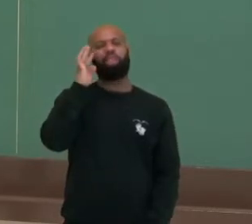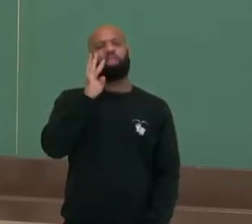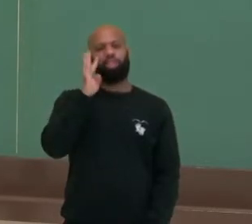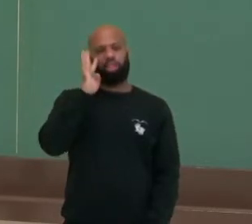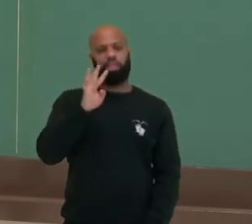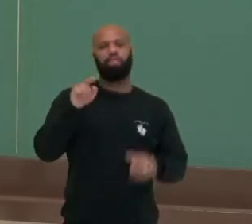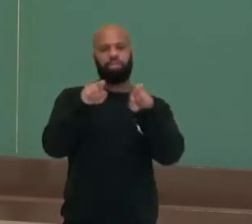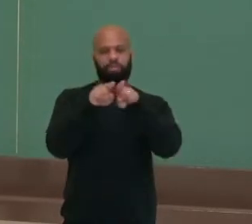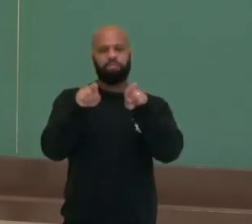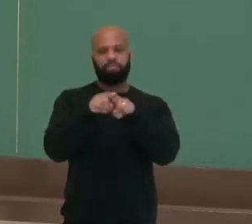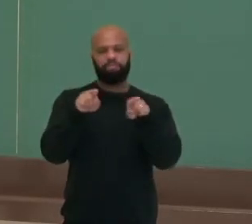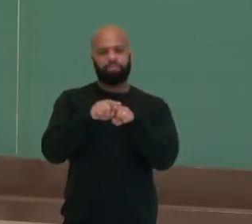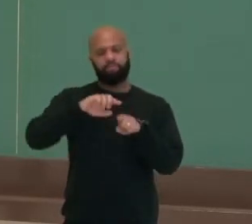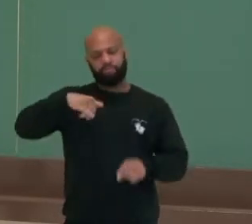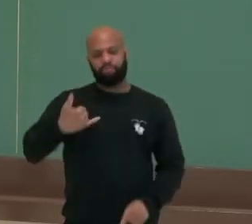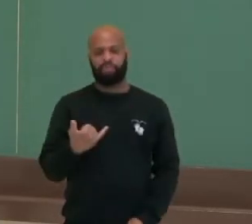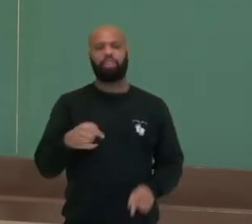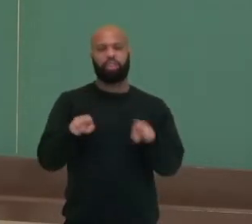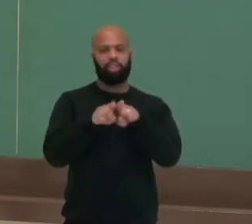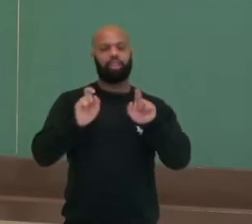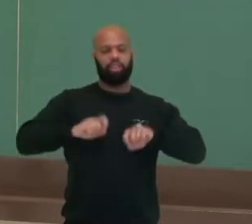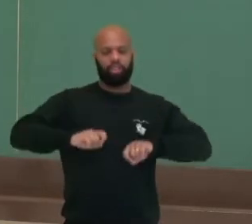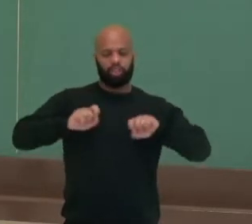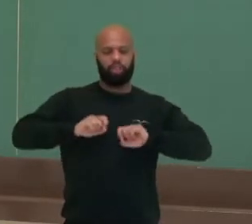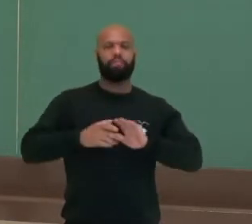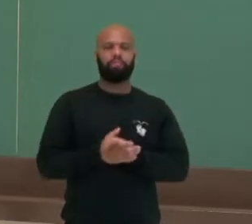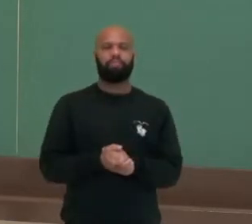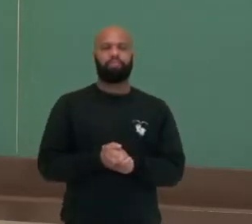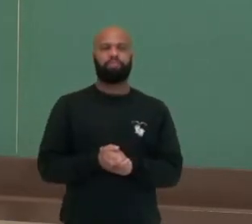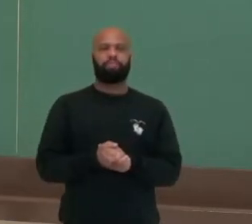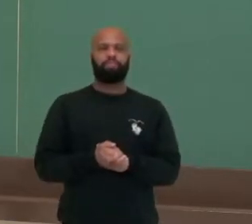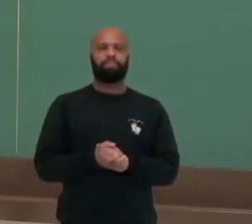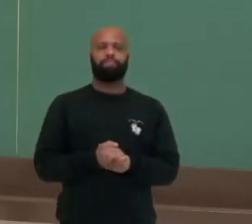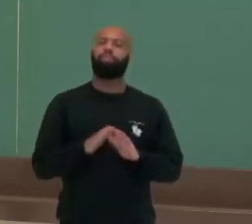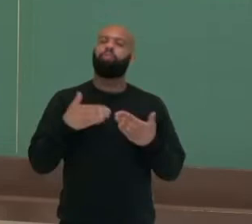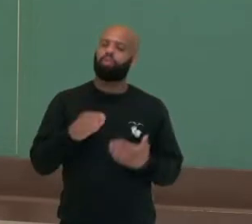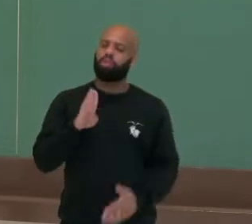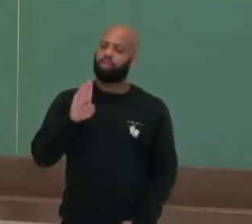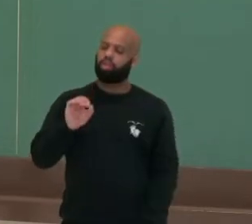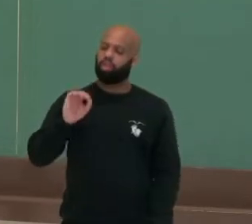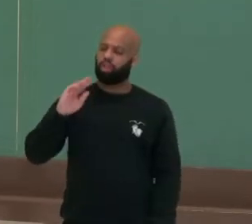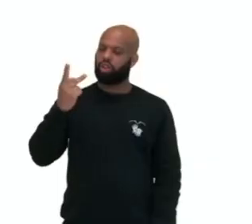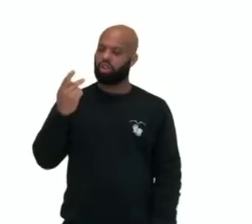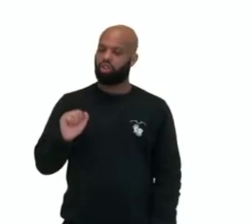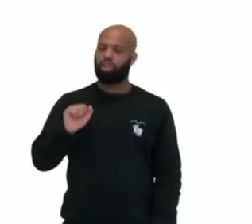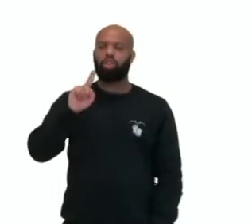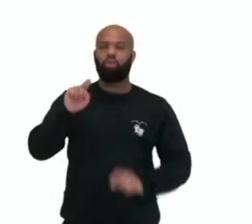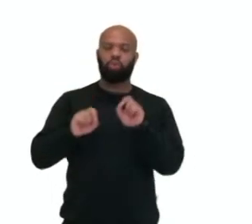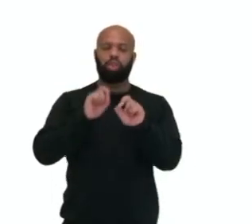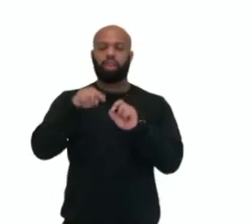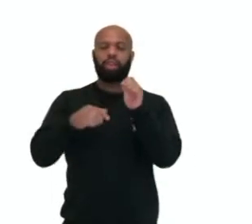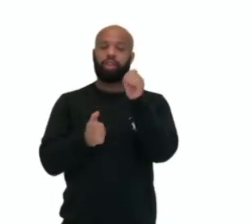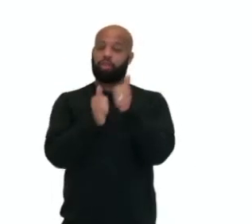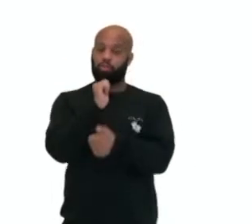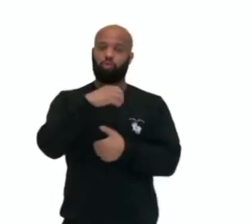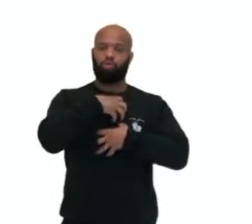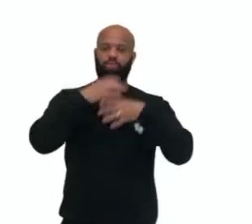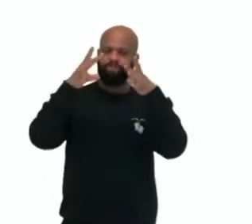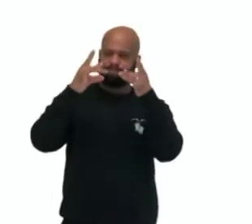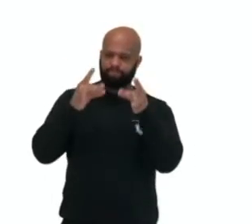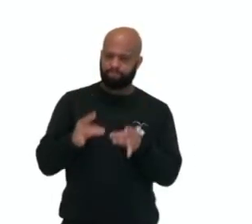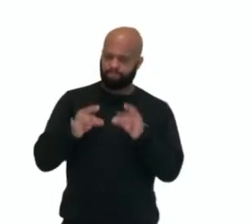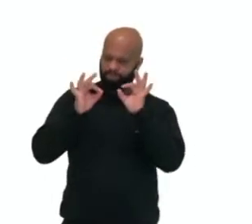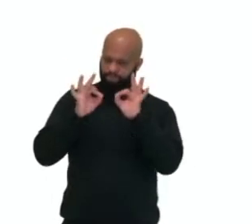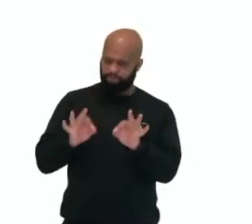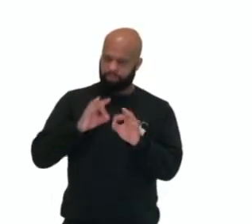bem legal, bem bacana de ser praticado. A bocha, então, ele é um esporte de precisão disputado